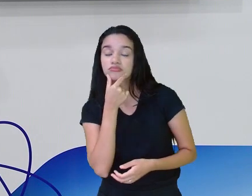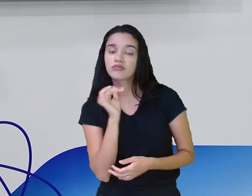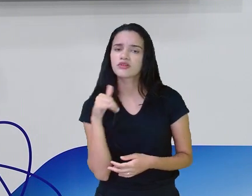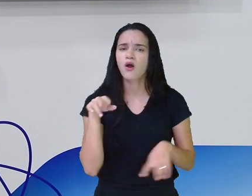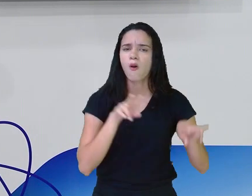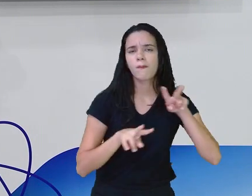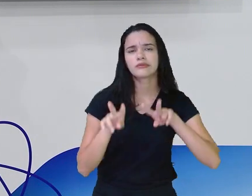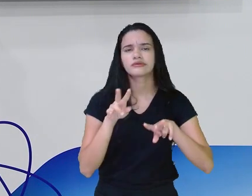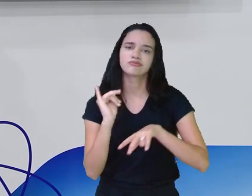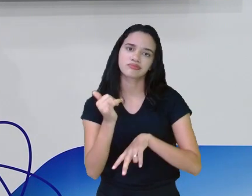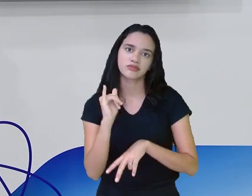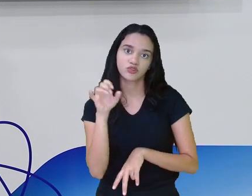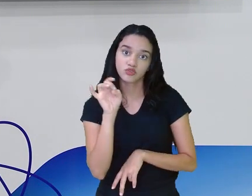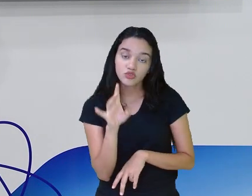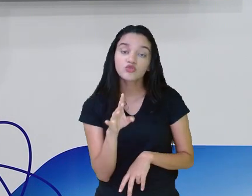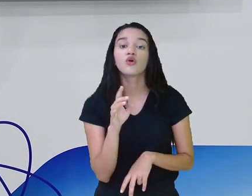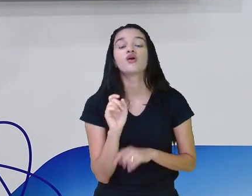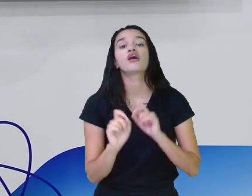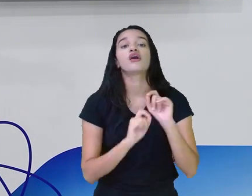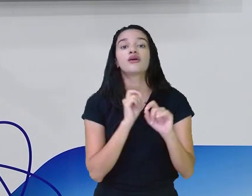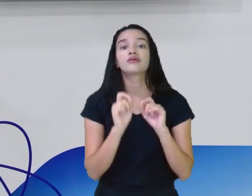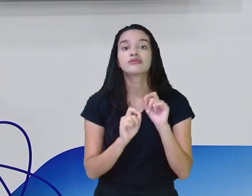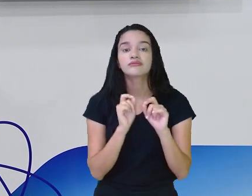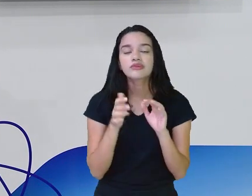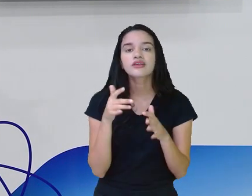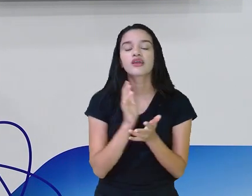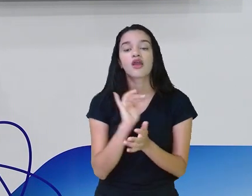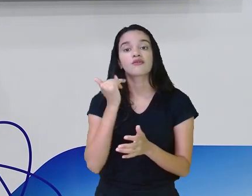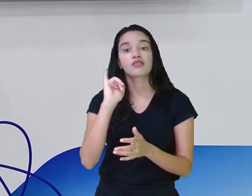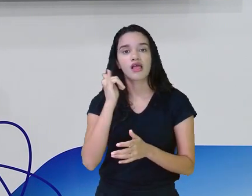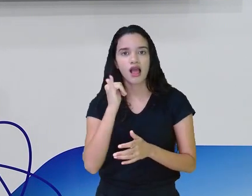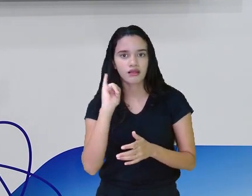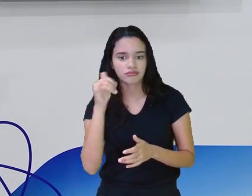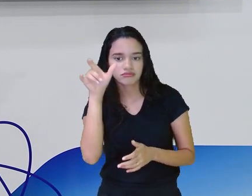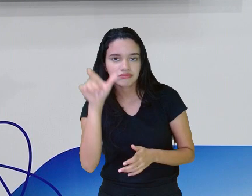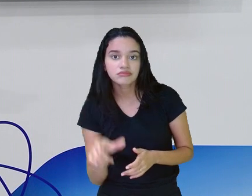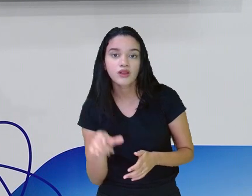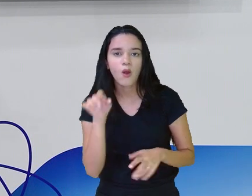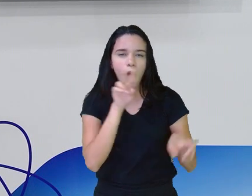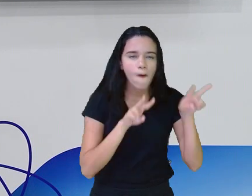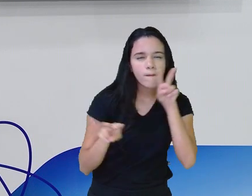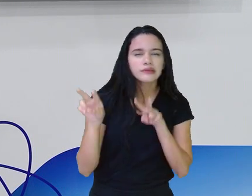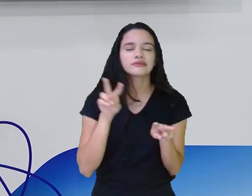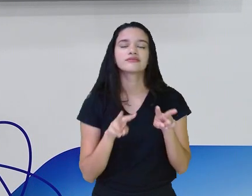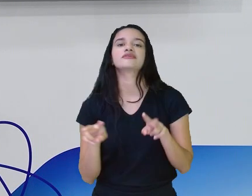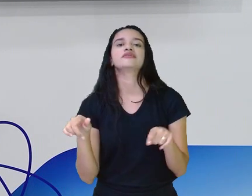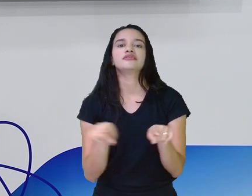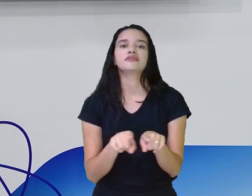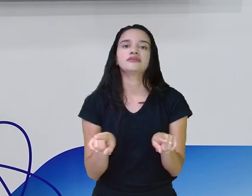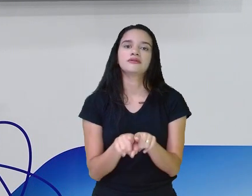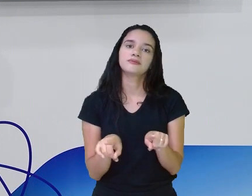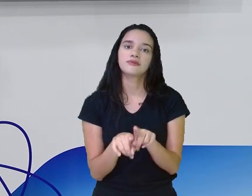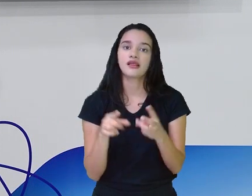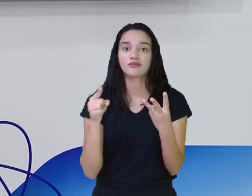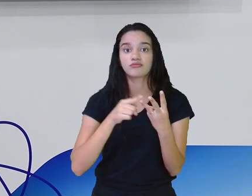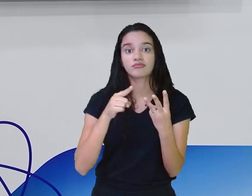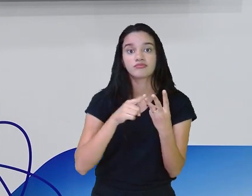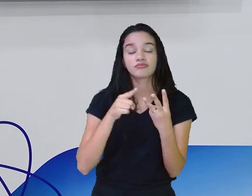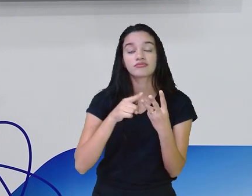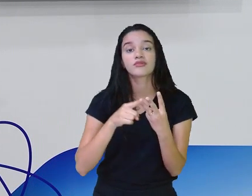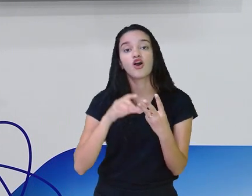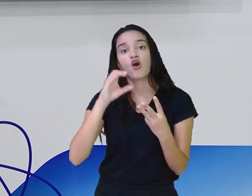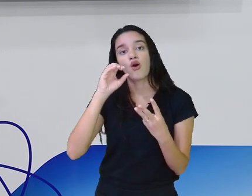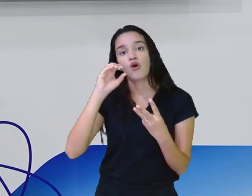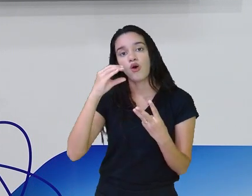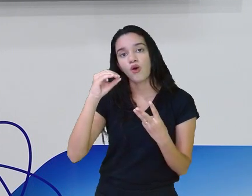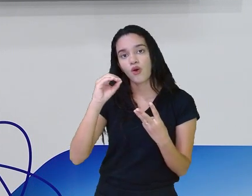e contando. É um narrador observador. E além desse, temos um narrador onisciente, que ele